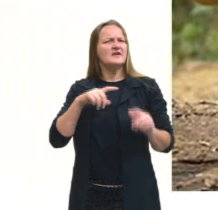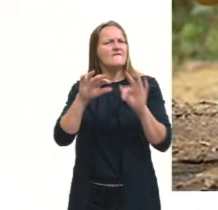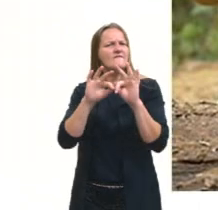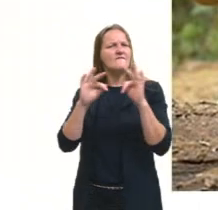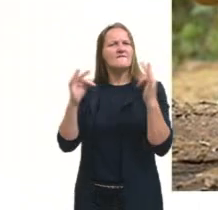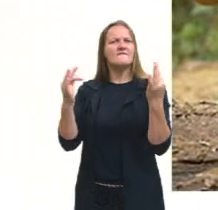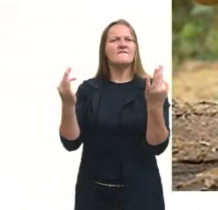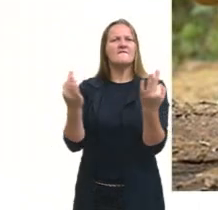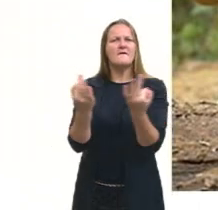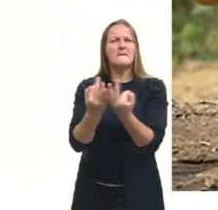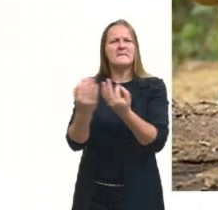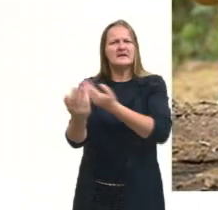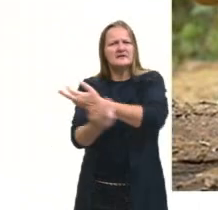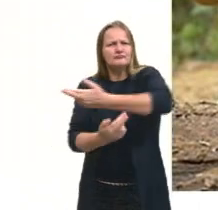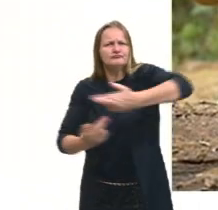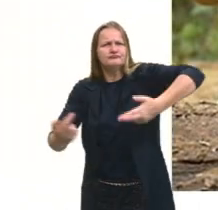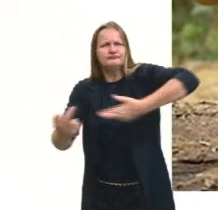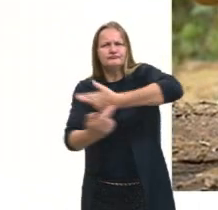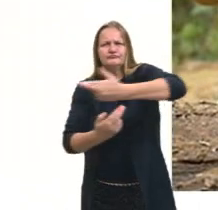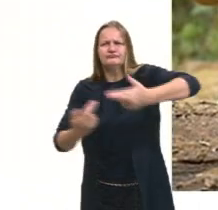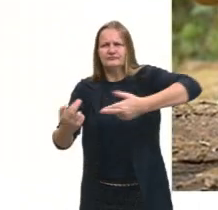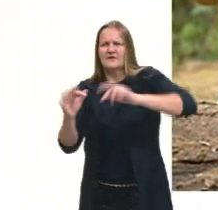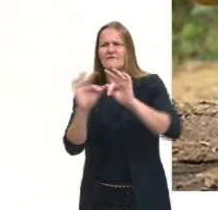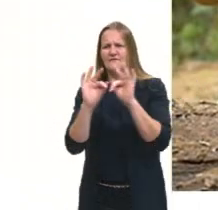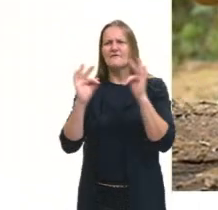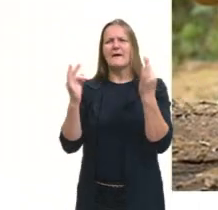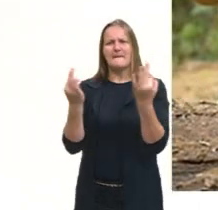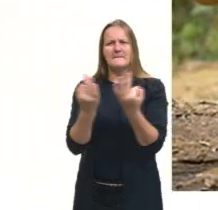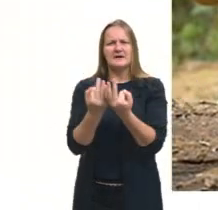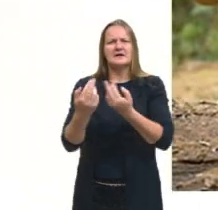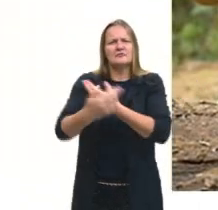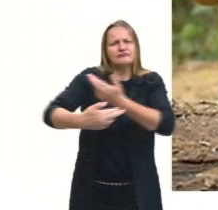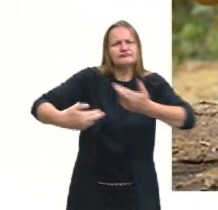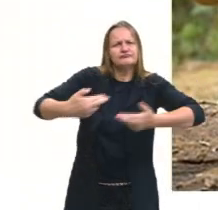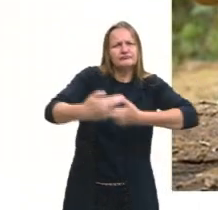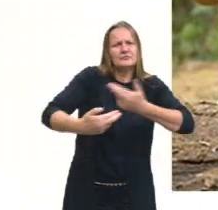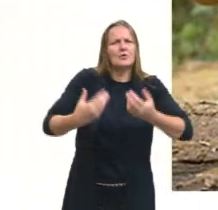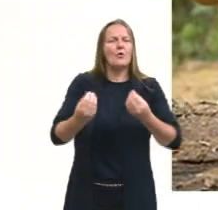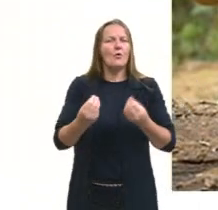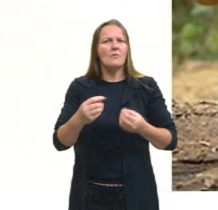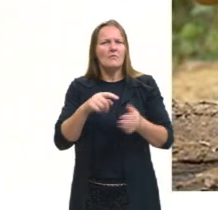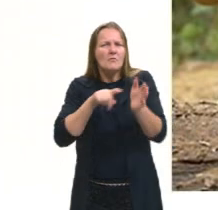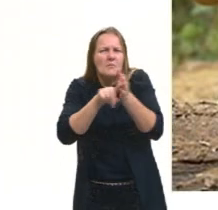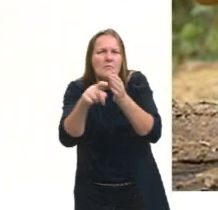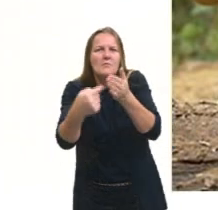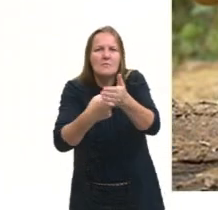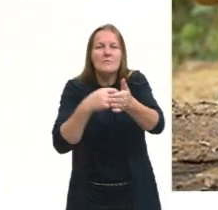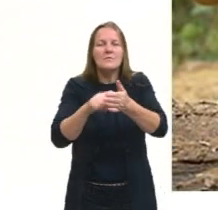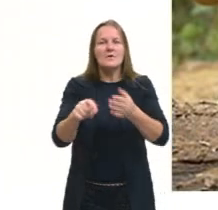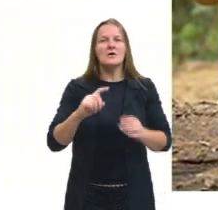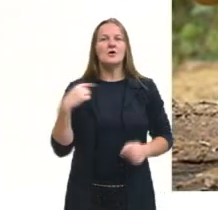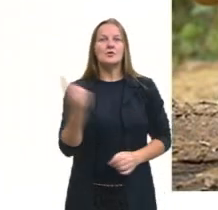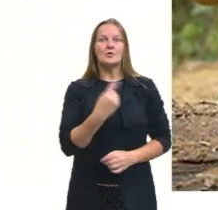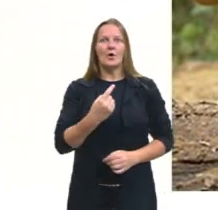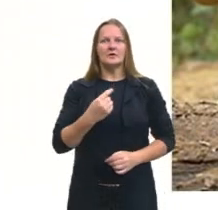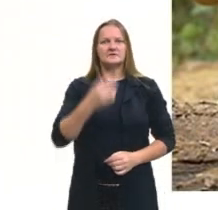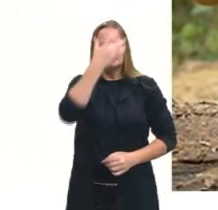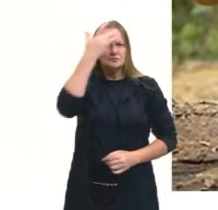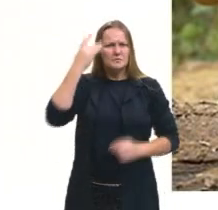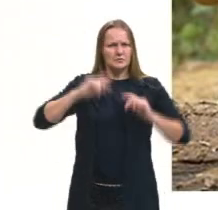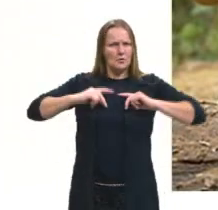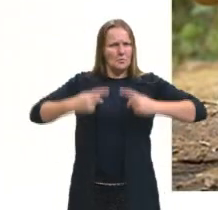aparentados entre si seja Fizeram essa pergunta nós por exemplo seres humanos podemos